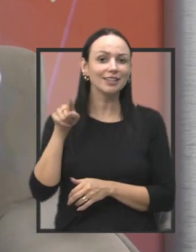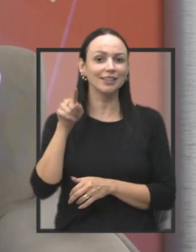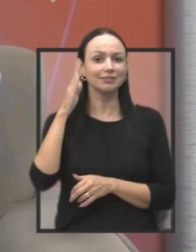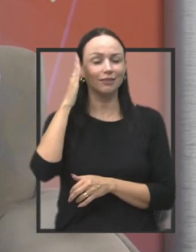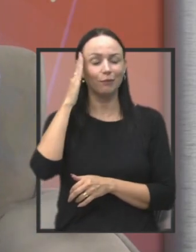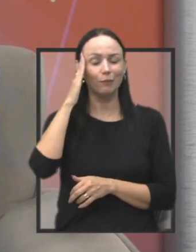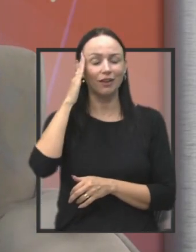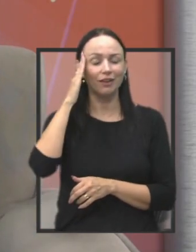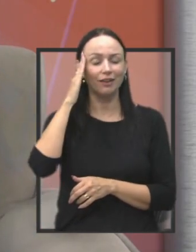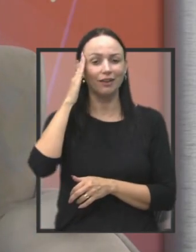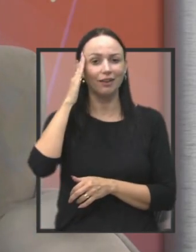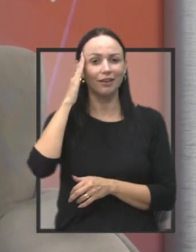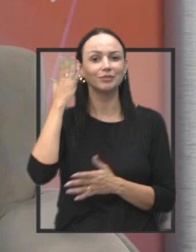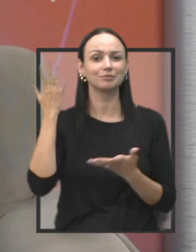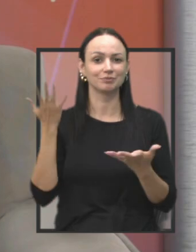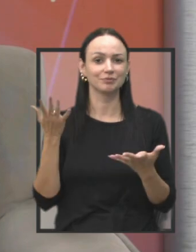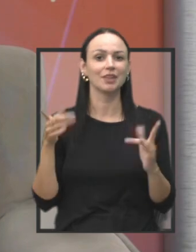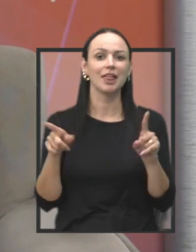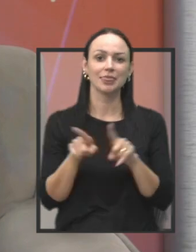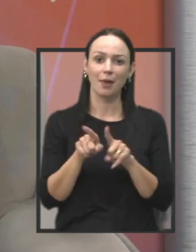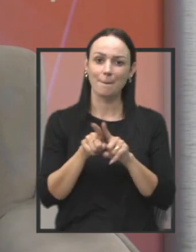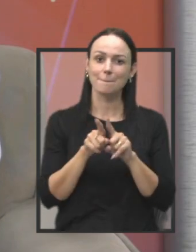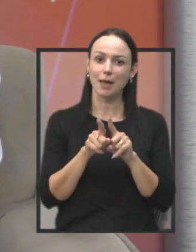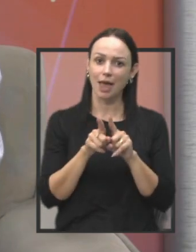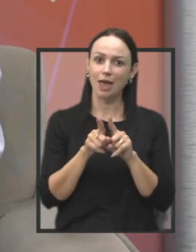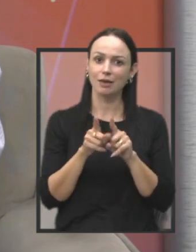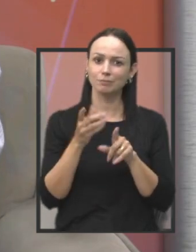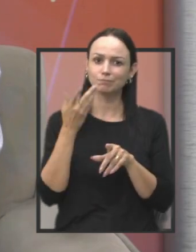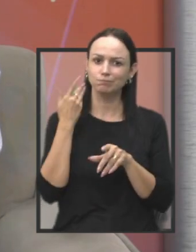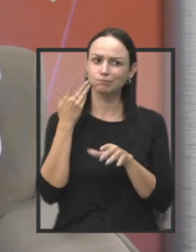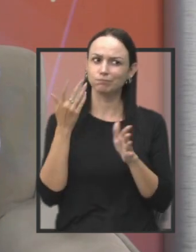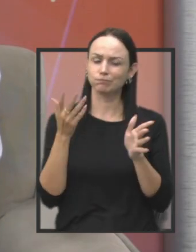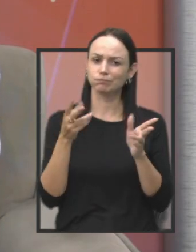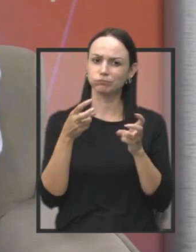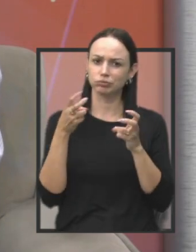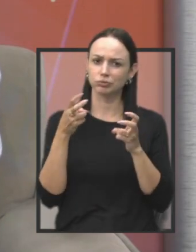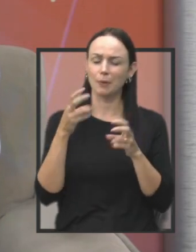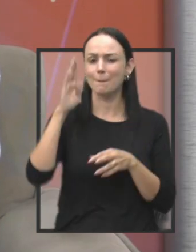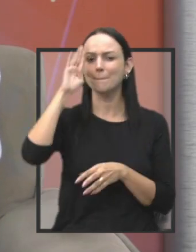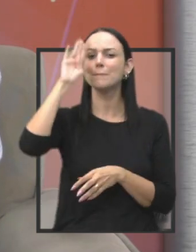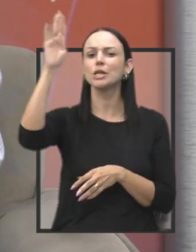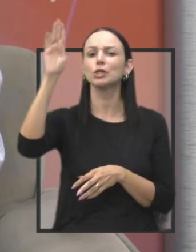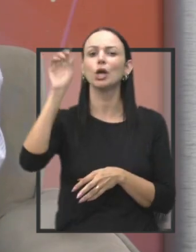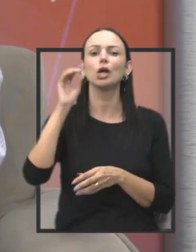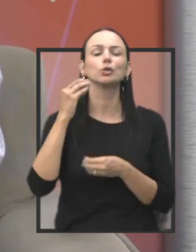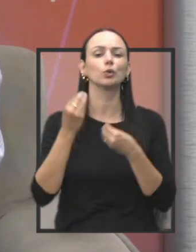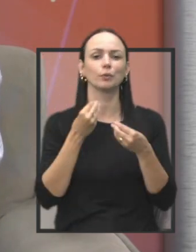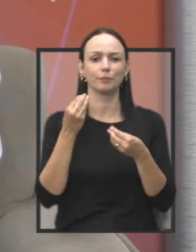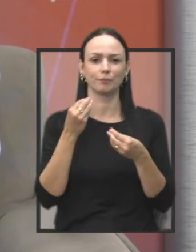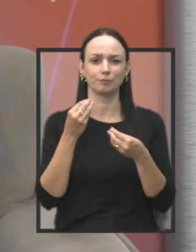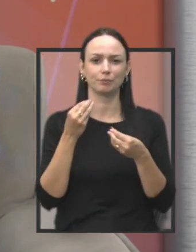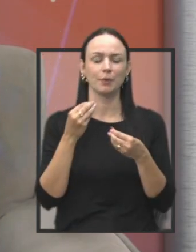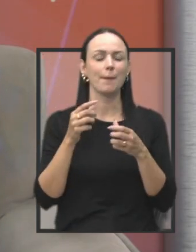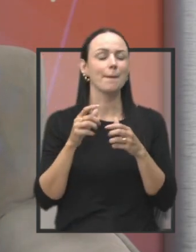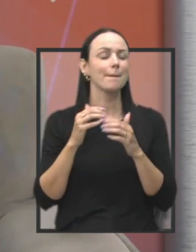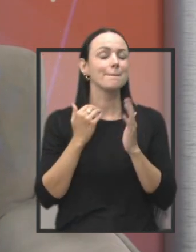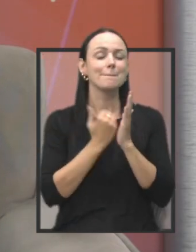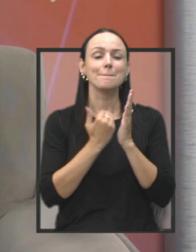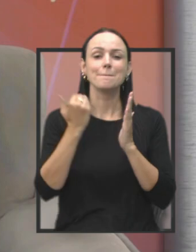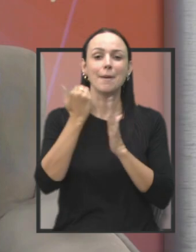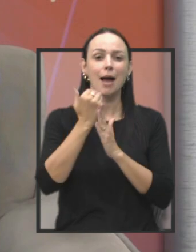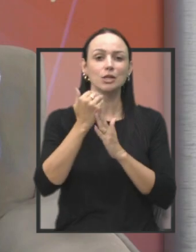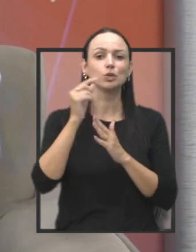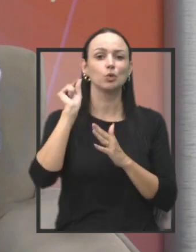para poder também observar isso aí. Prioridade nos lotes de restituição. Maior prioridade para